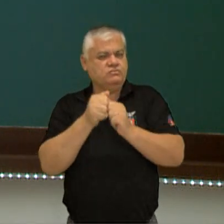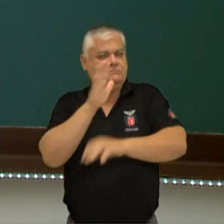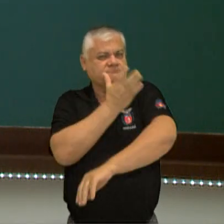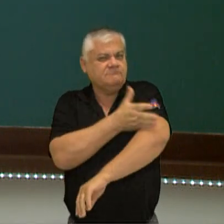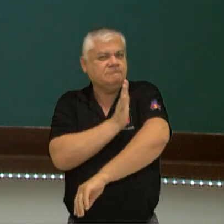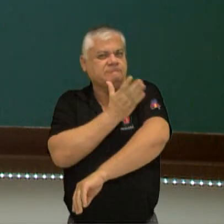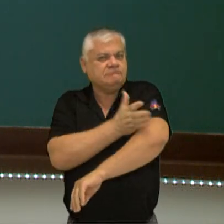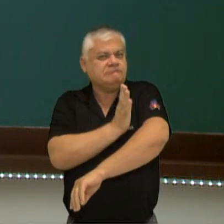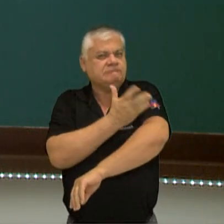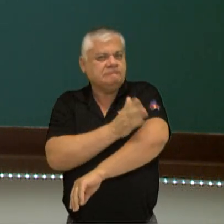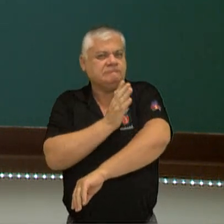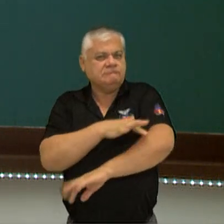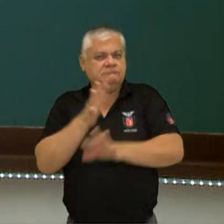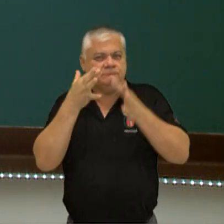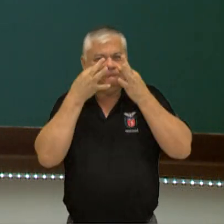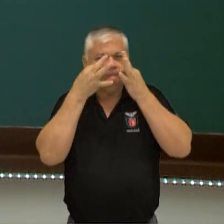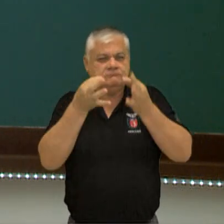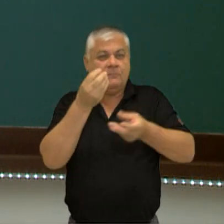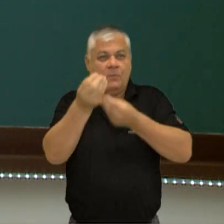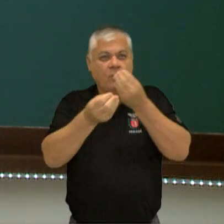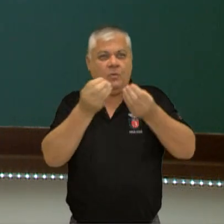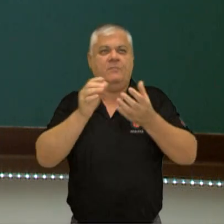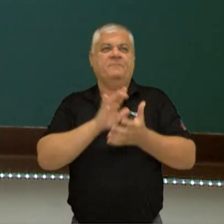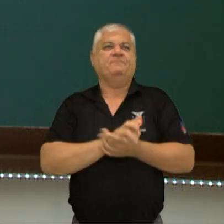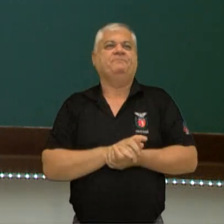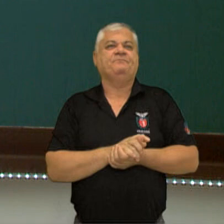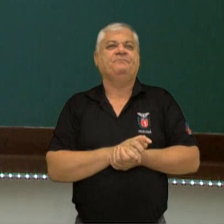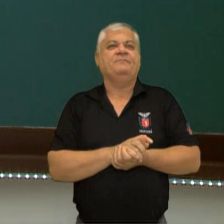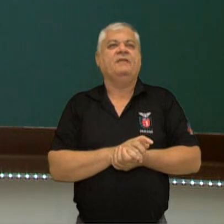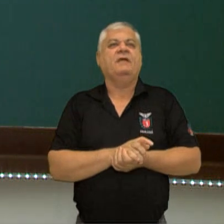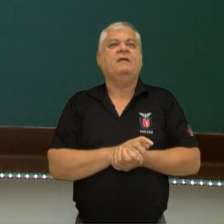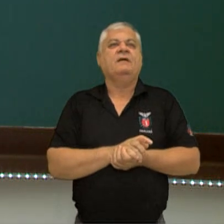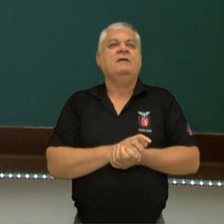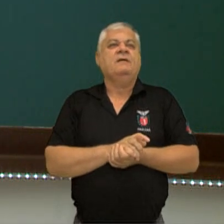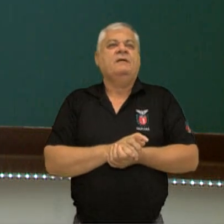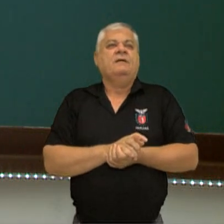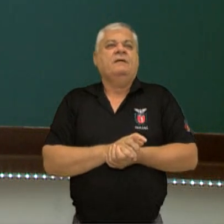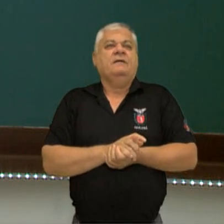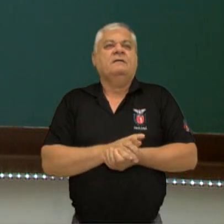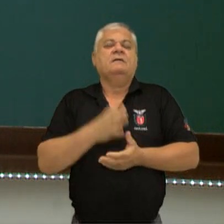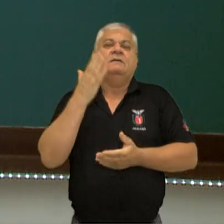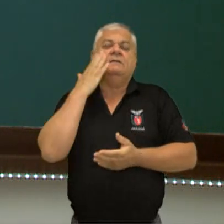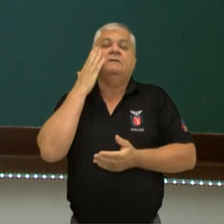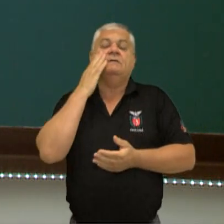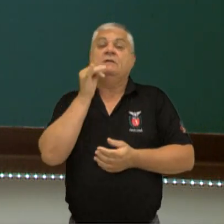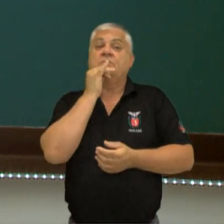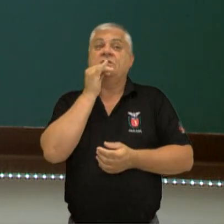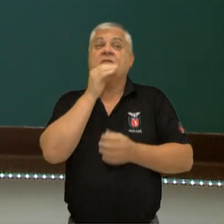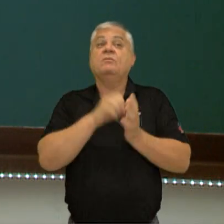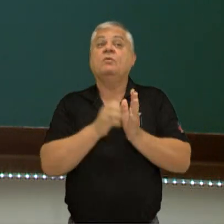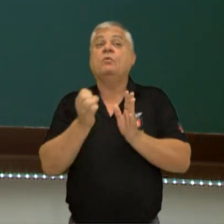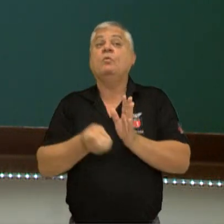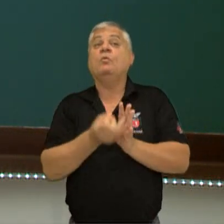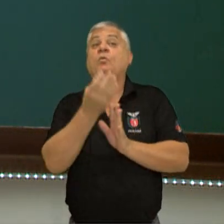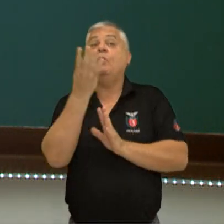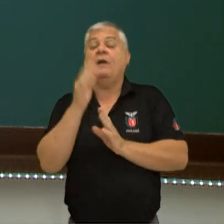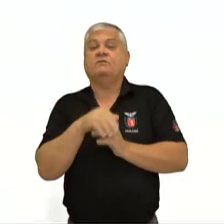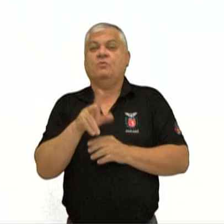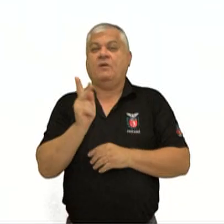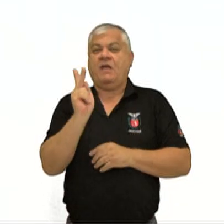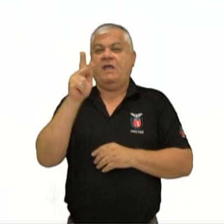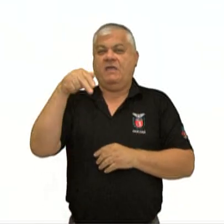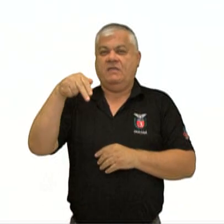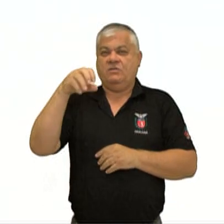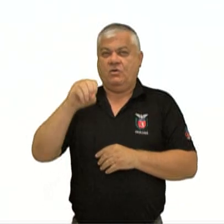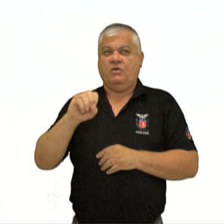aí esse nosso coeficiente de solubilidade? Então, olha só. Sabendo que o coeficiente de solubilidade do